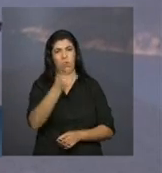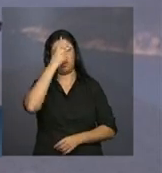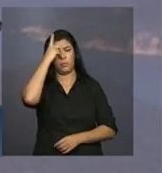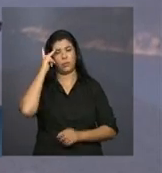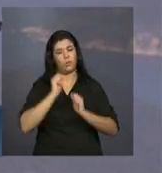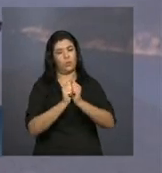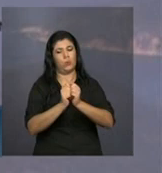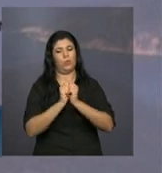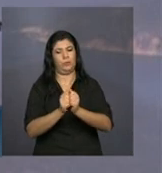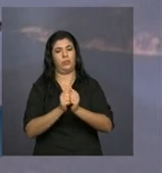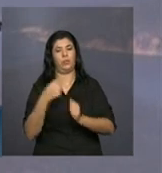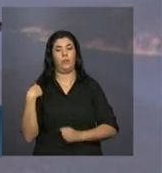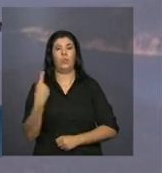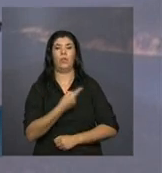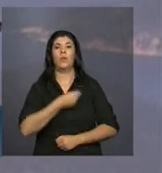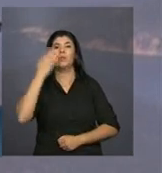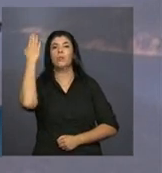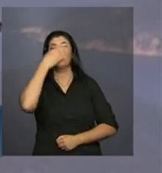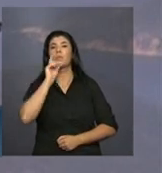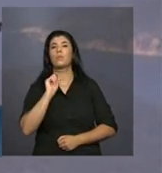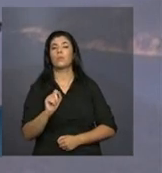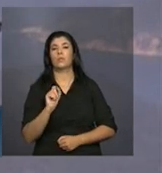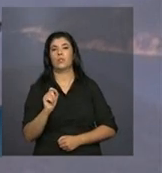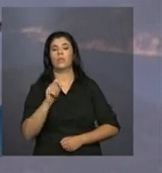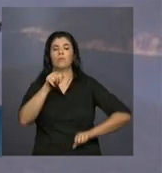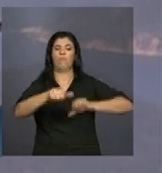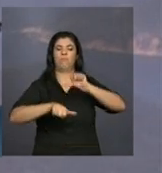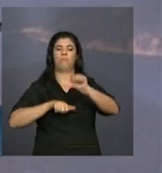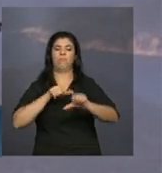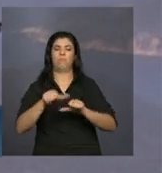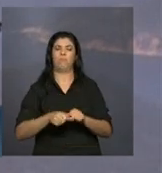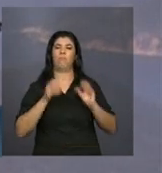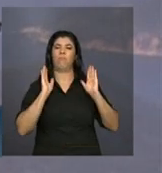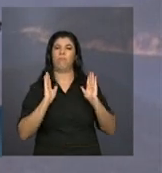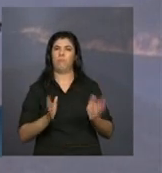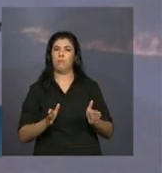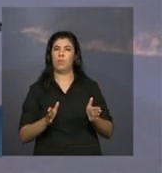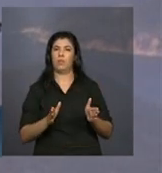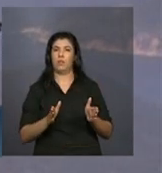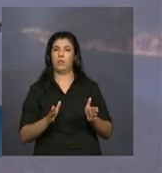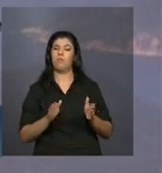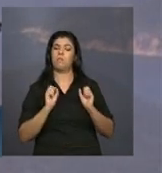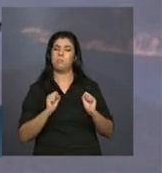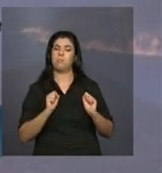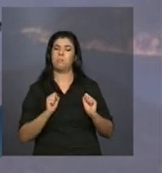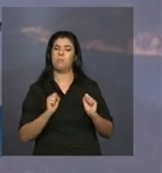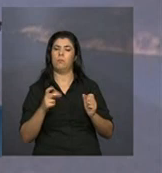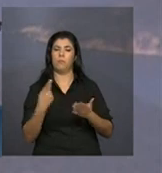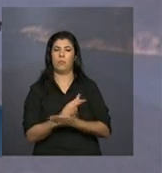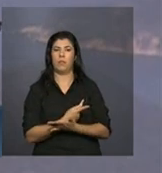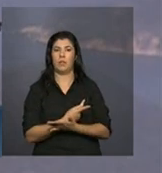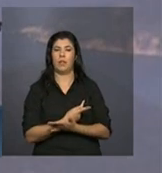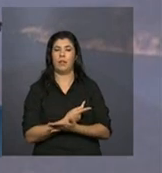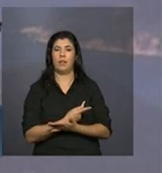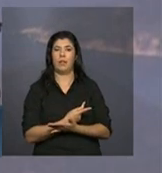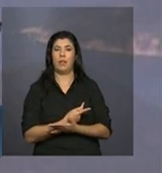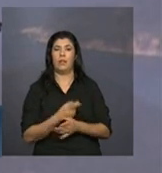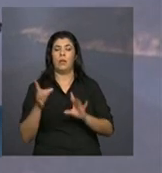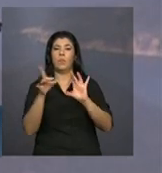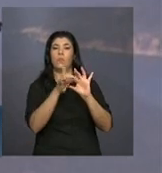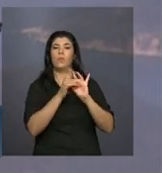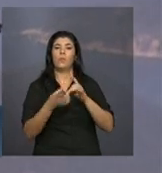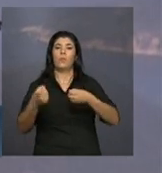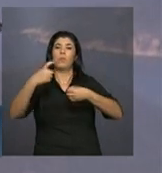E nós estamos provando aqui que uma transformação de porte é possível, combinando a